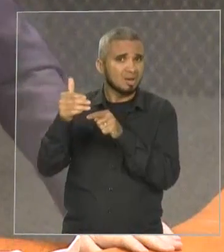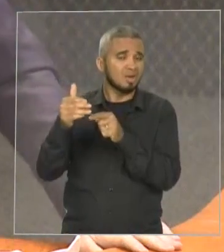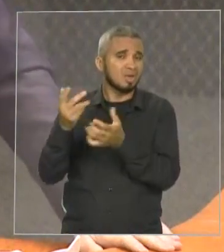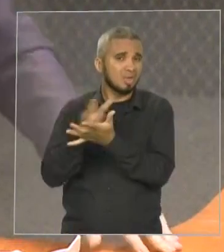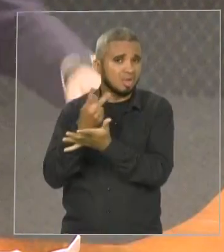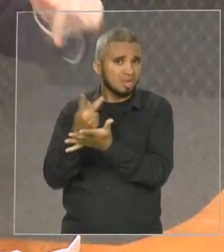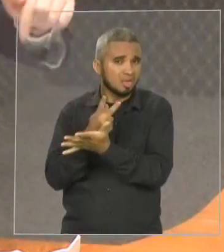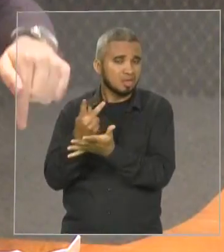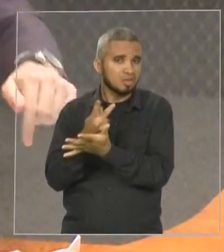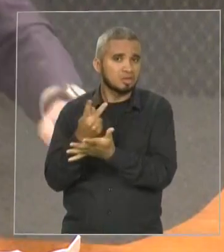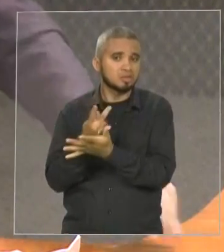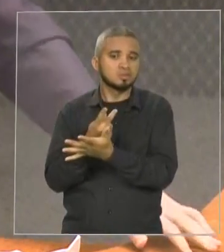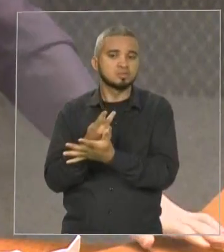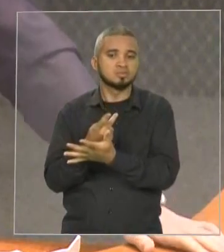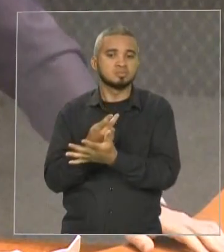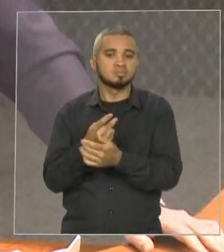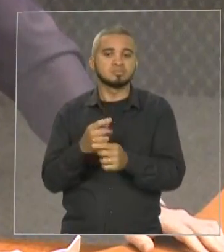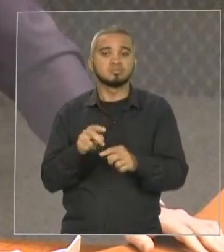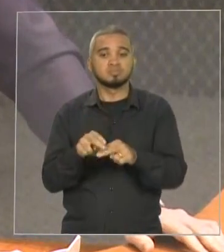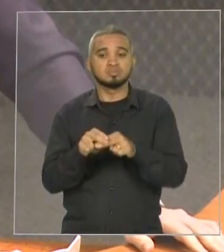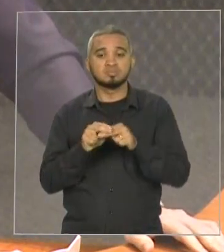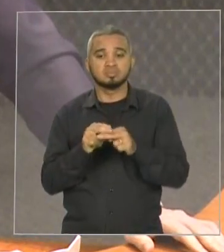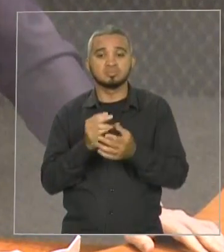Estado para aprovar junto